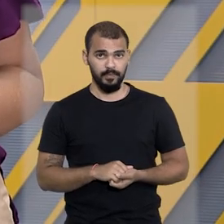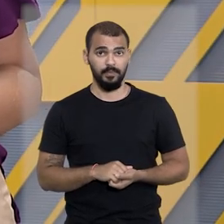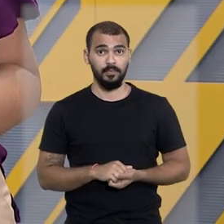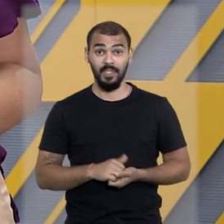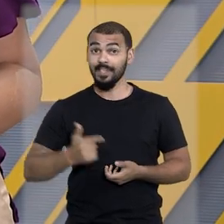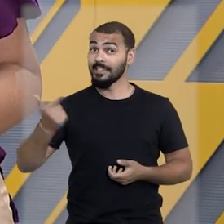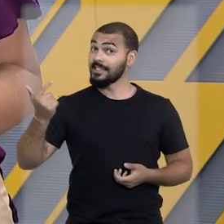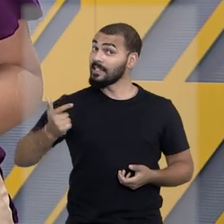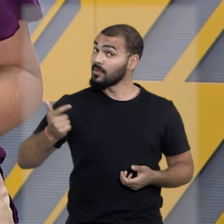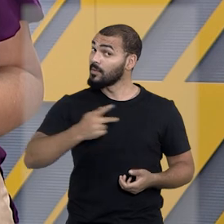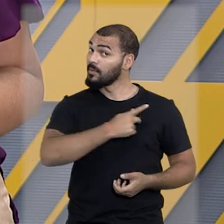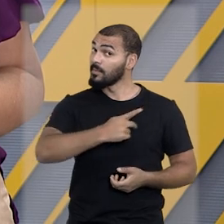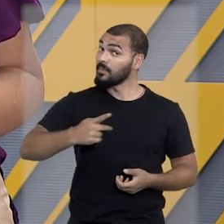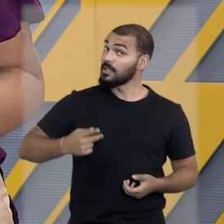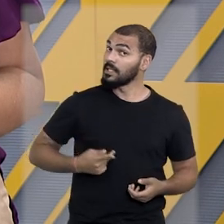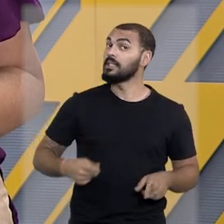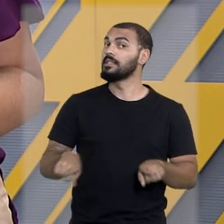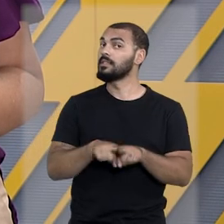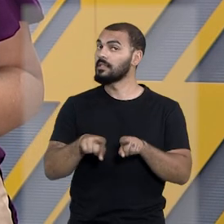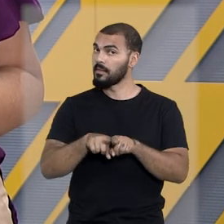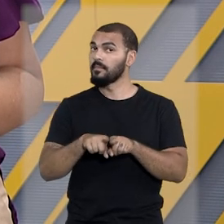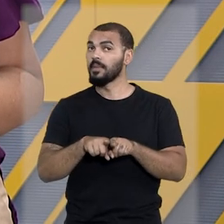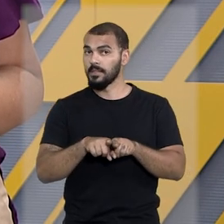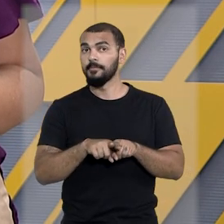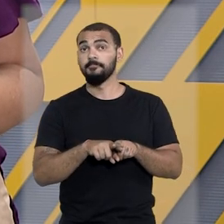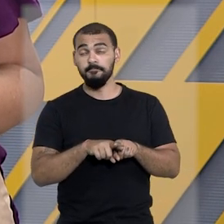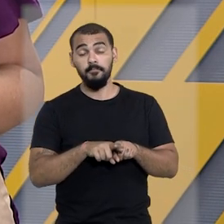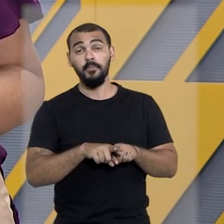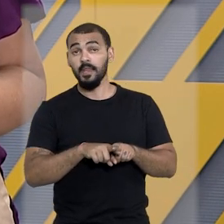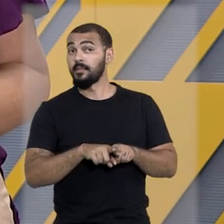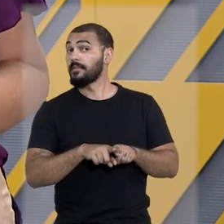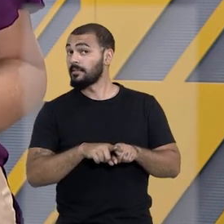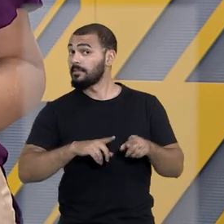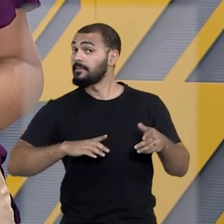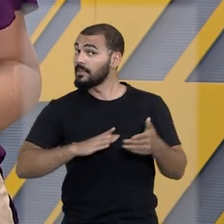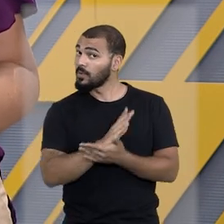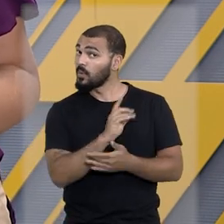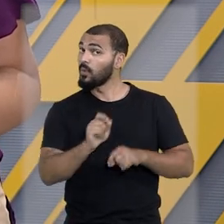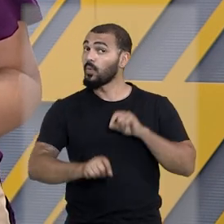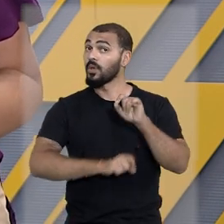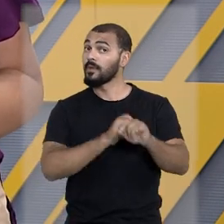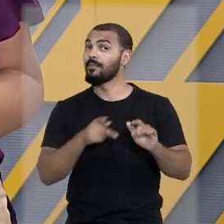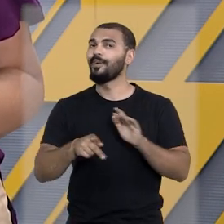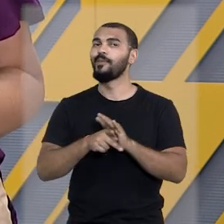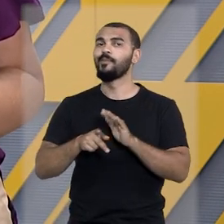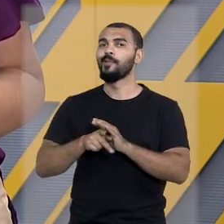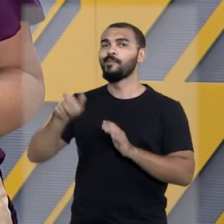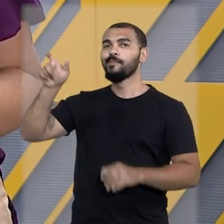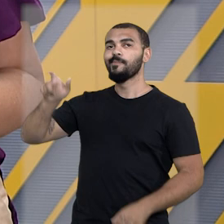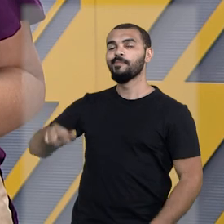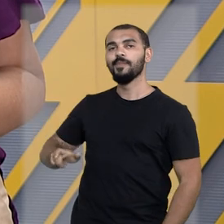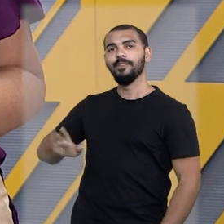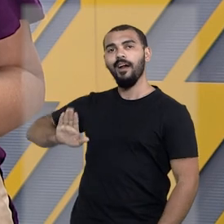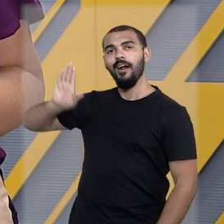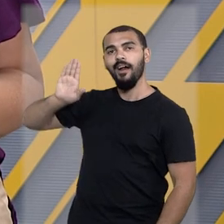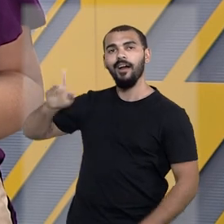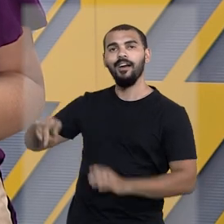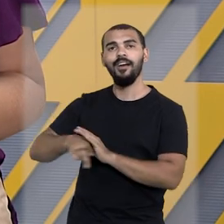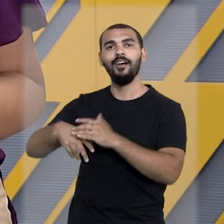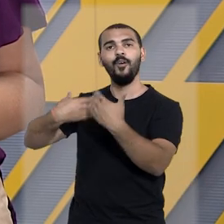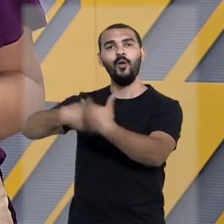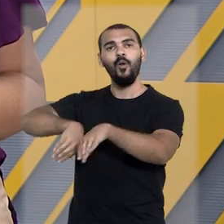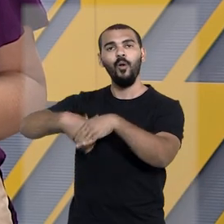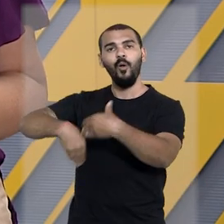O vice-presidente do STJ também deferiu liminar em mandado de segurança para garantir a participação de um candidato em concurso